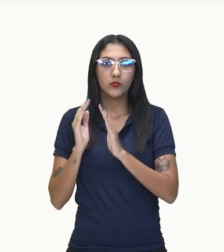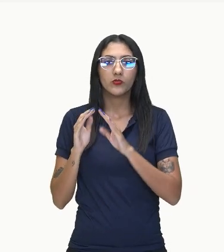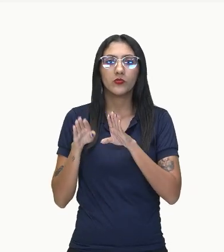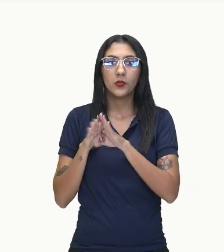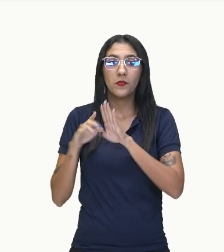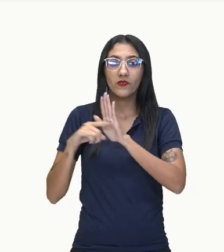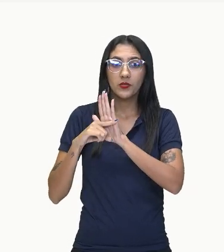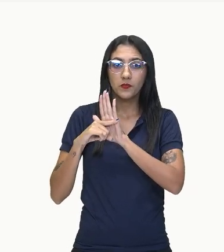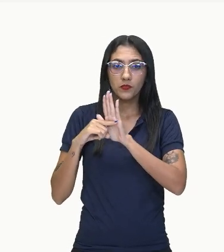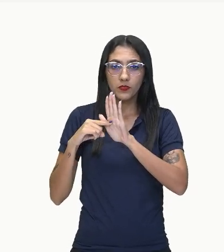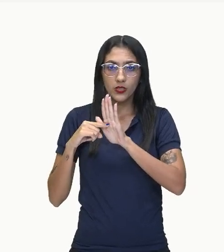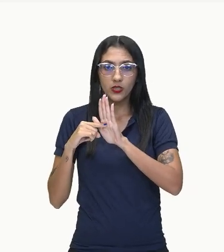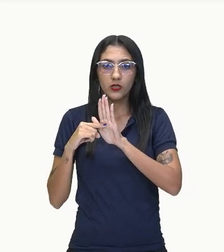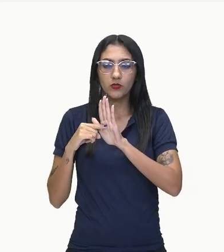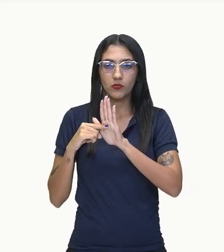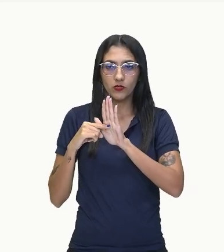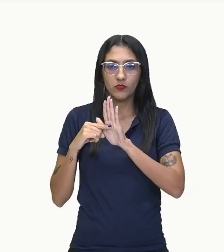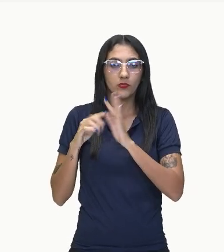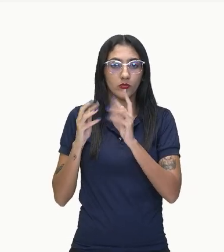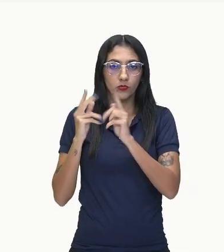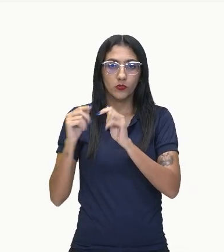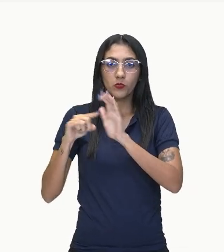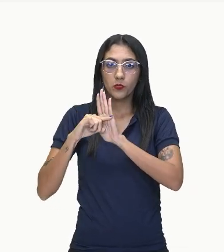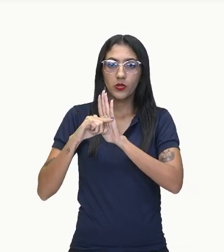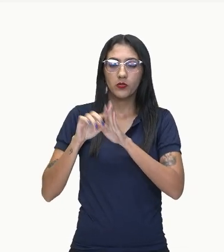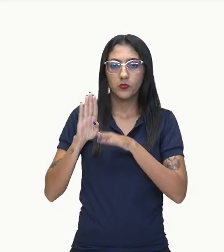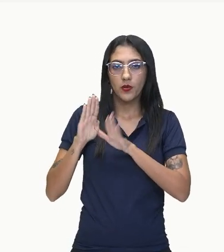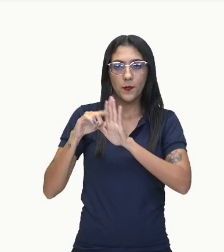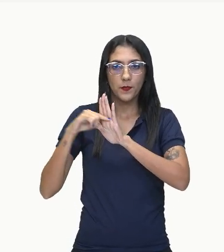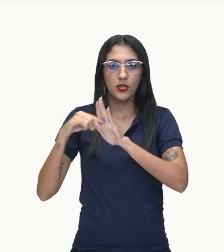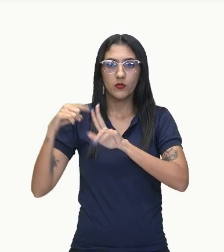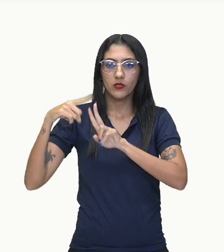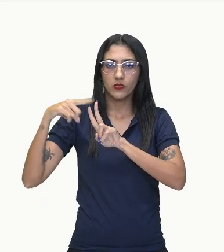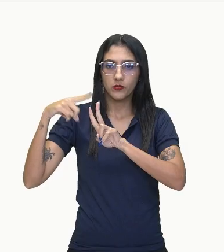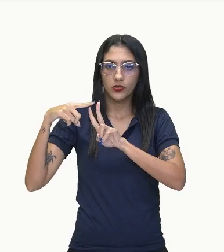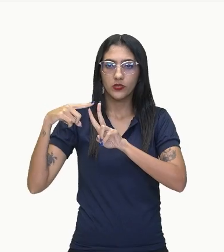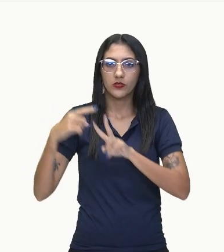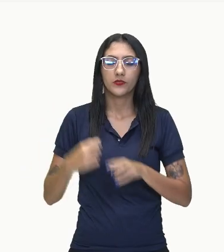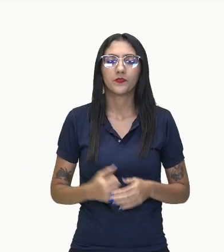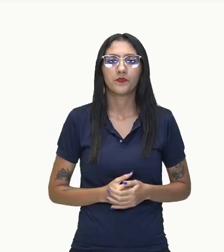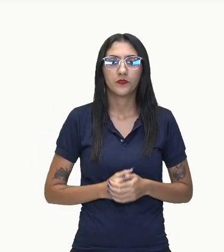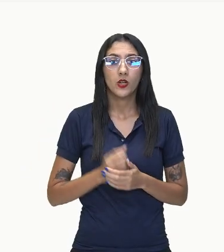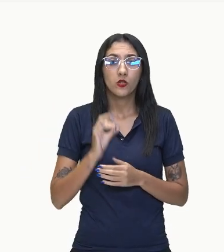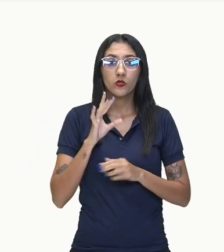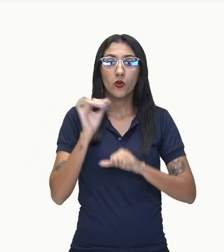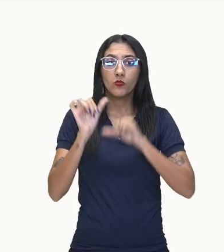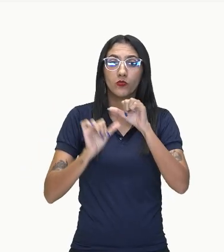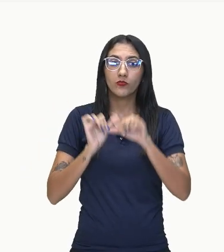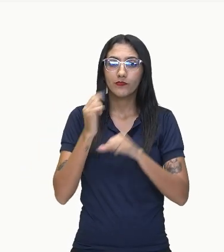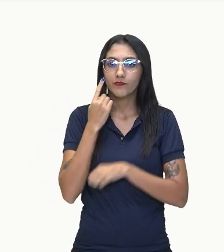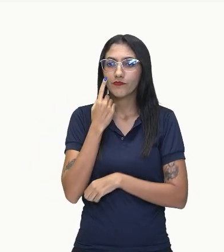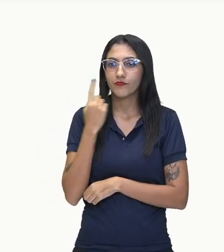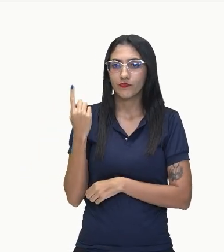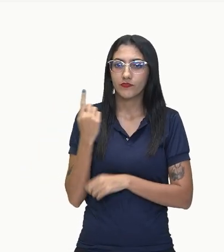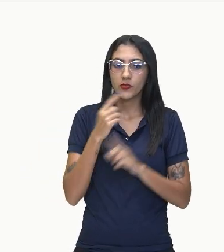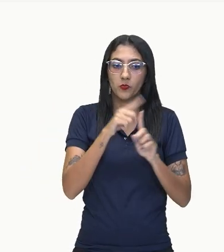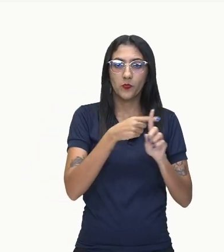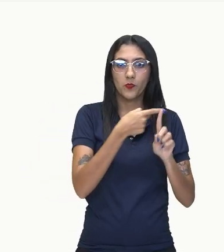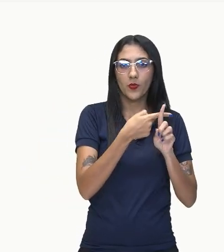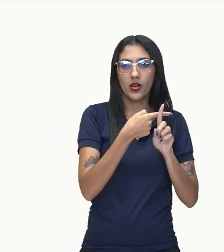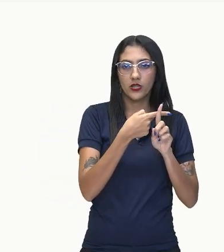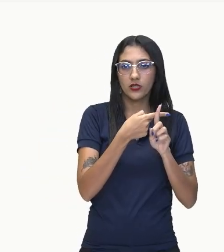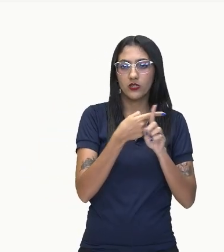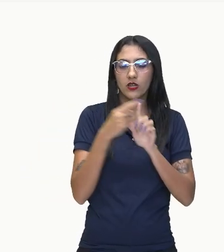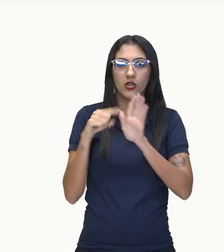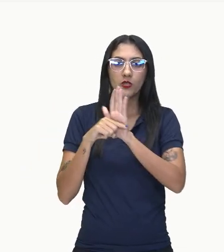menos b menos raiz quadrada de delta sobre 2a. A única coisa que muda é aqui esse sinal, ó, entre